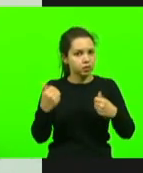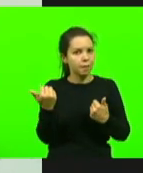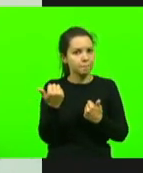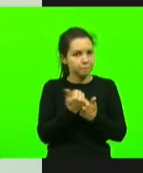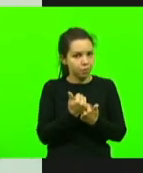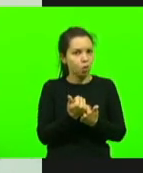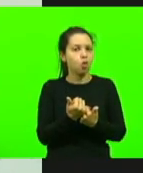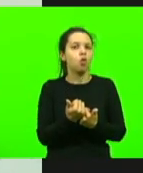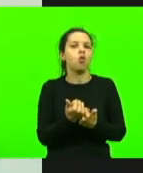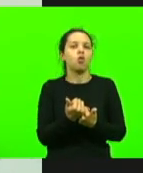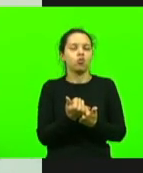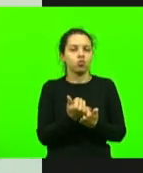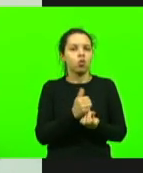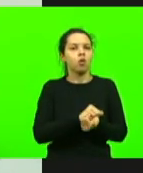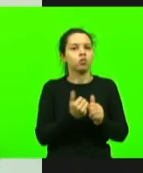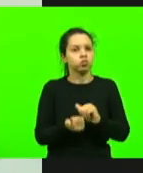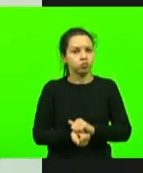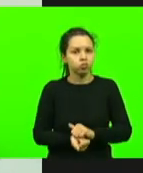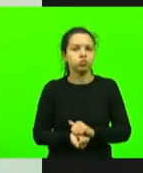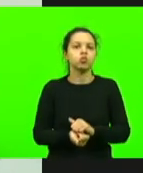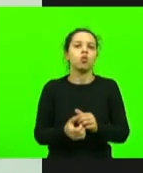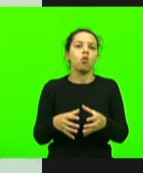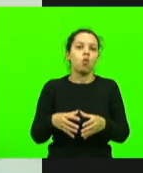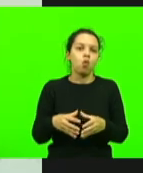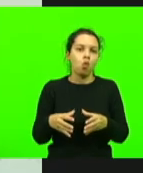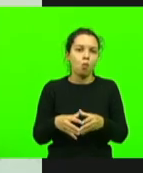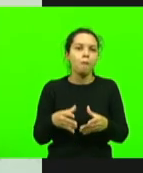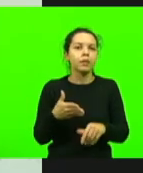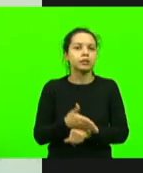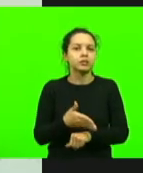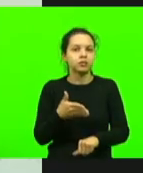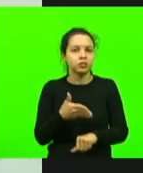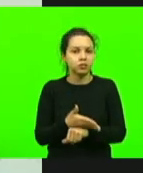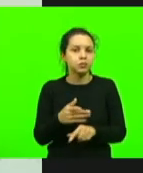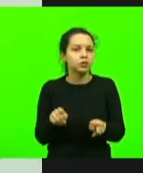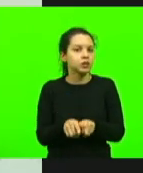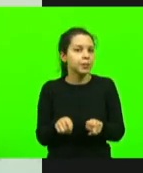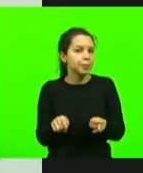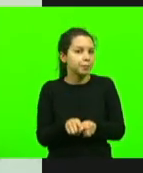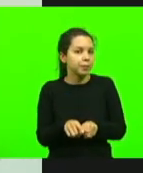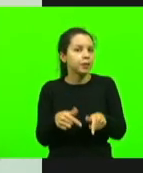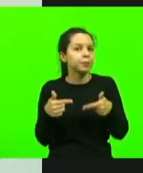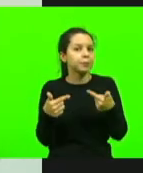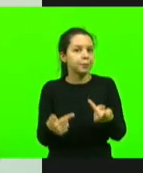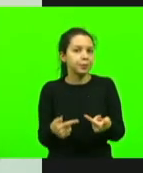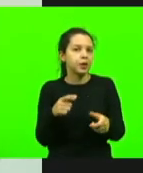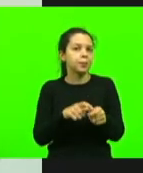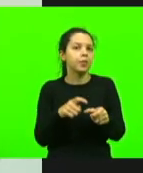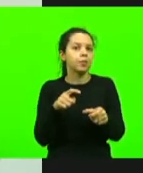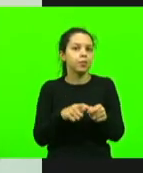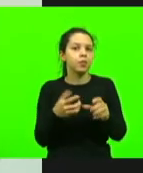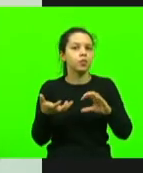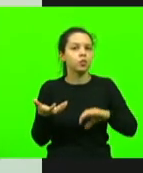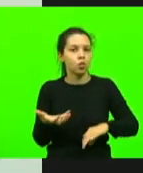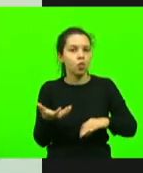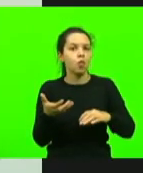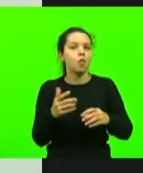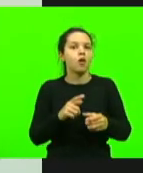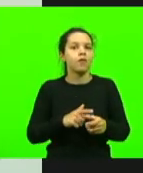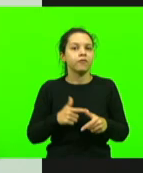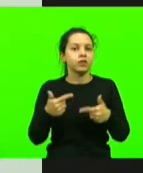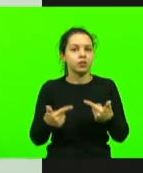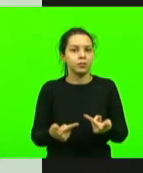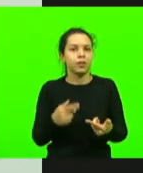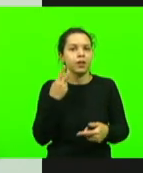integralmente articulação da frente de particípio como membro do Congresso Nacional na frente parlamentar